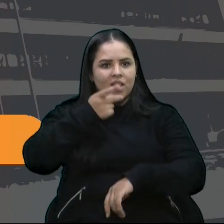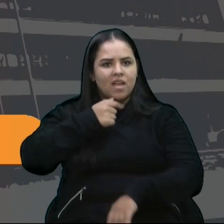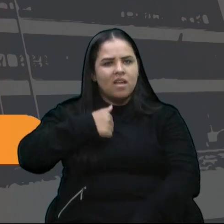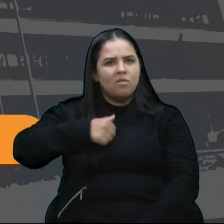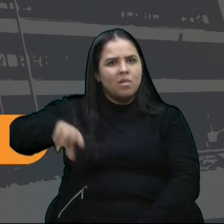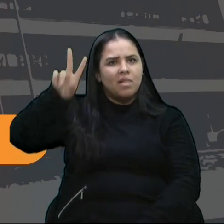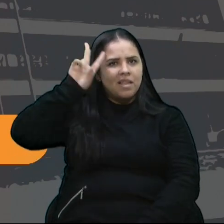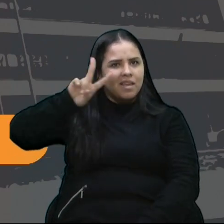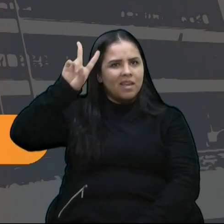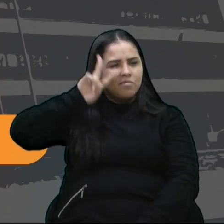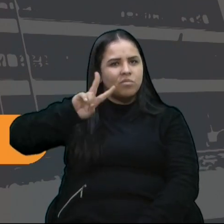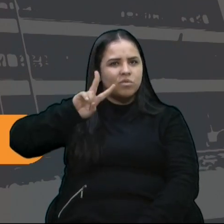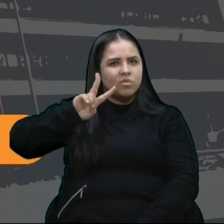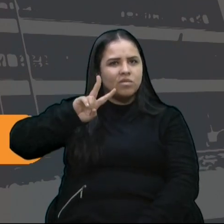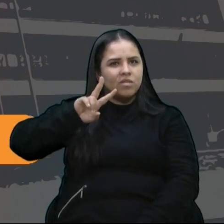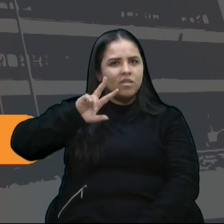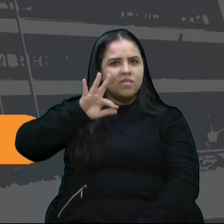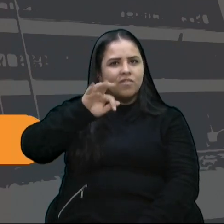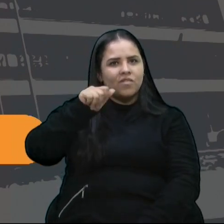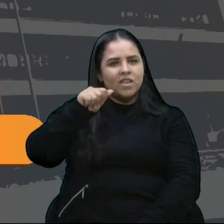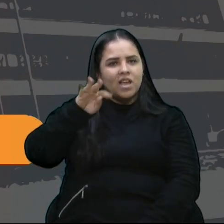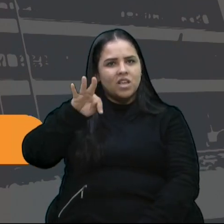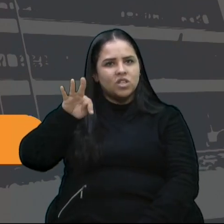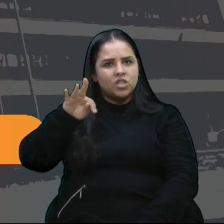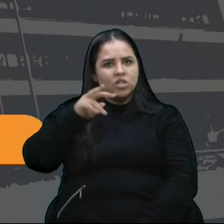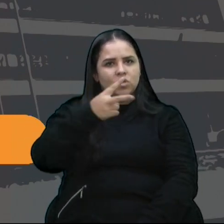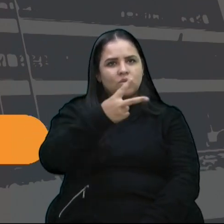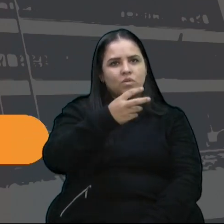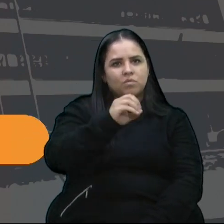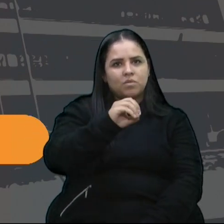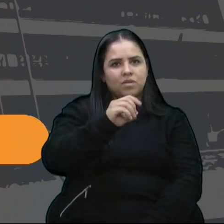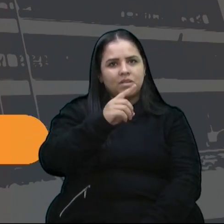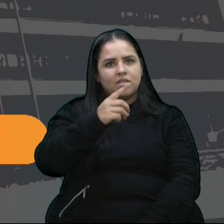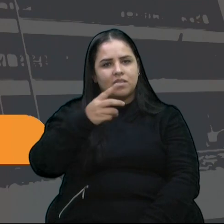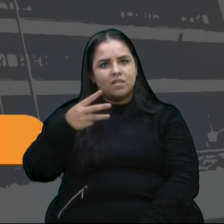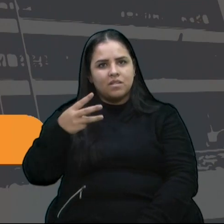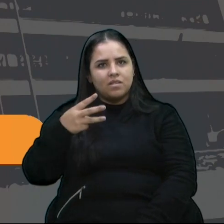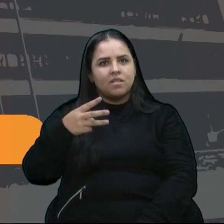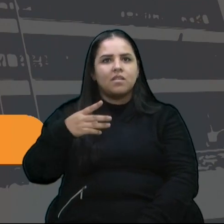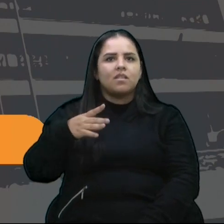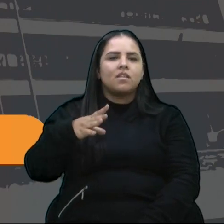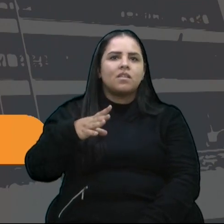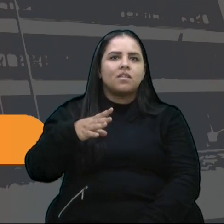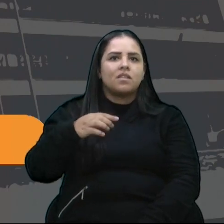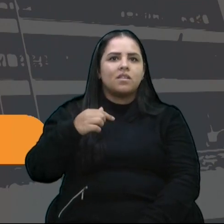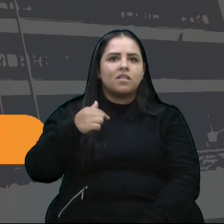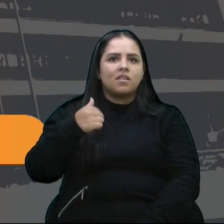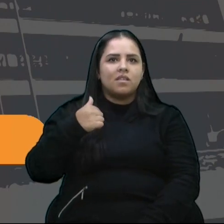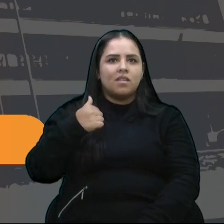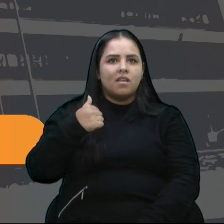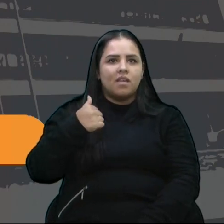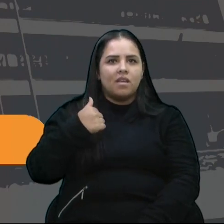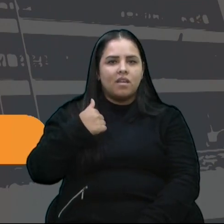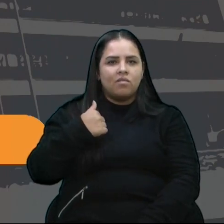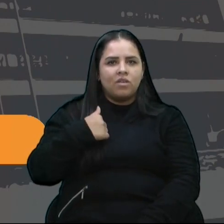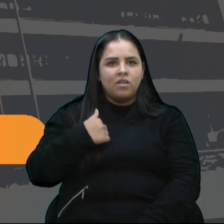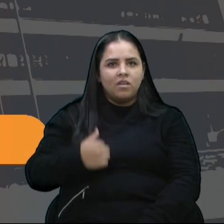lembrando lá da Fiat em 2013, né, que lançou aquele slogan "Vem para a rua", né?